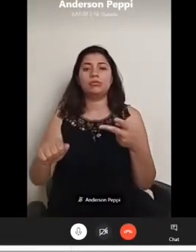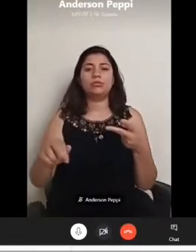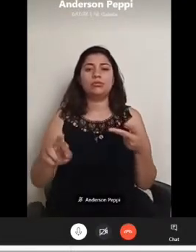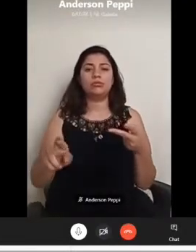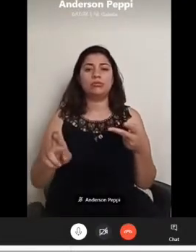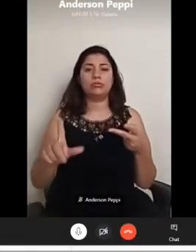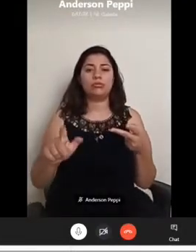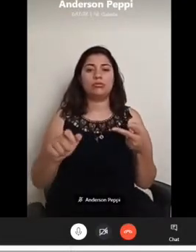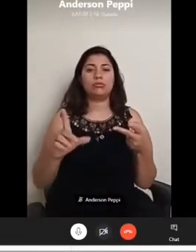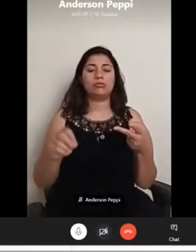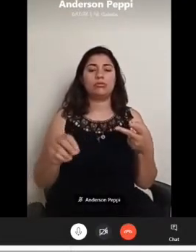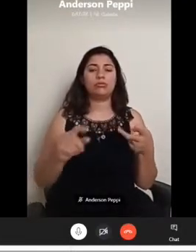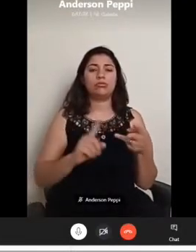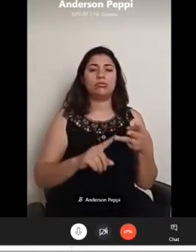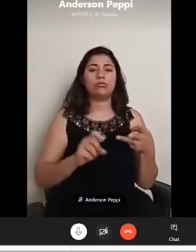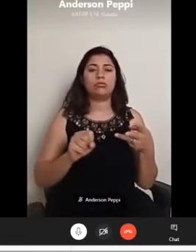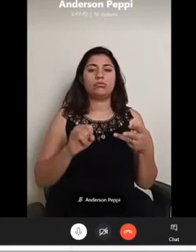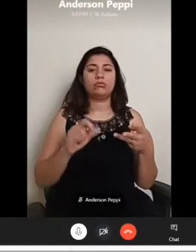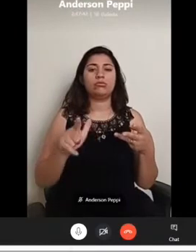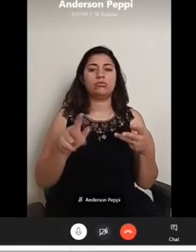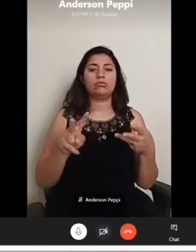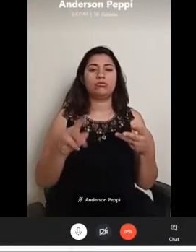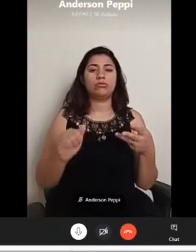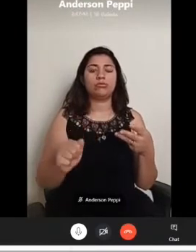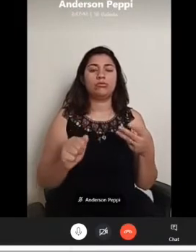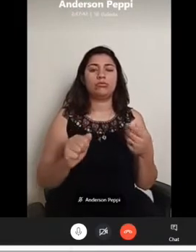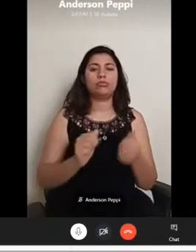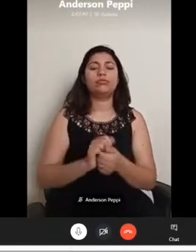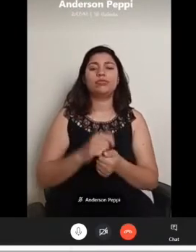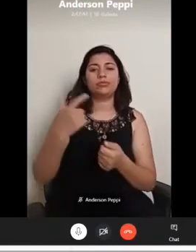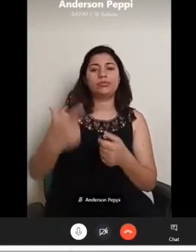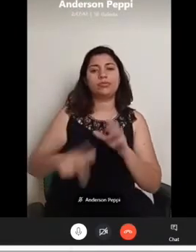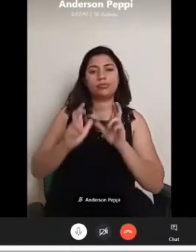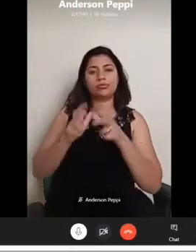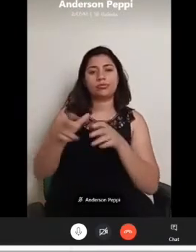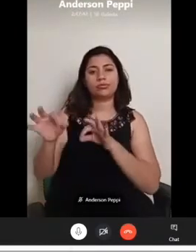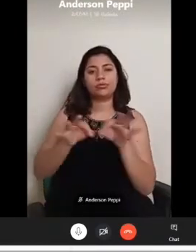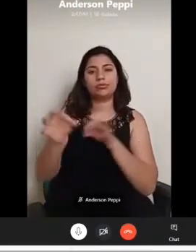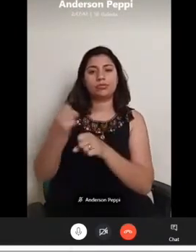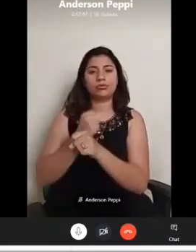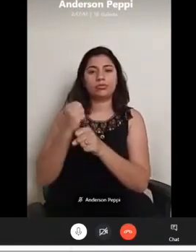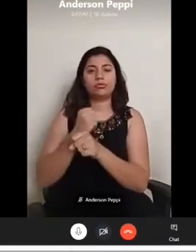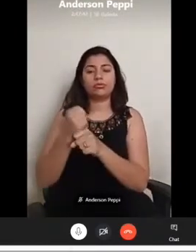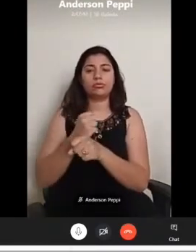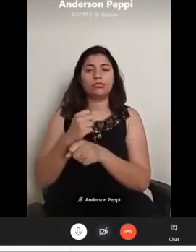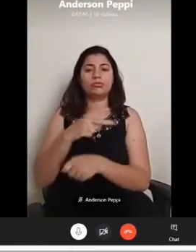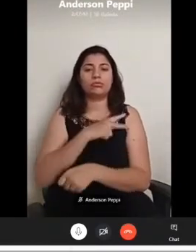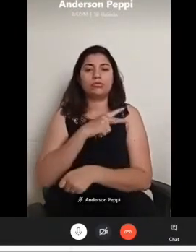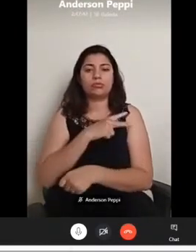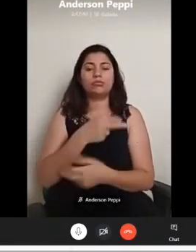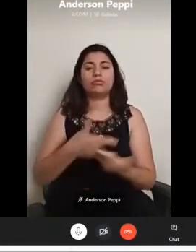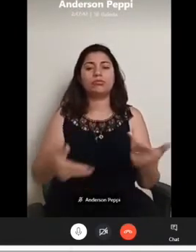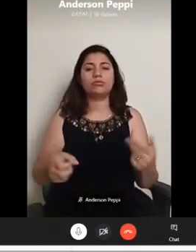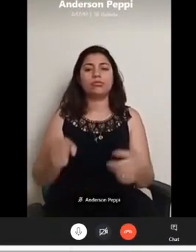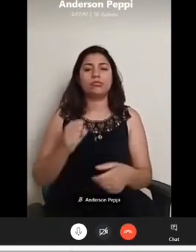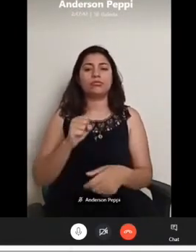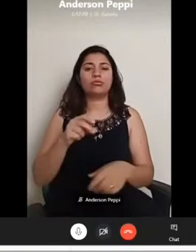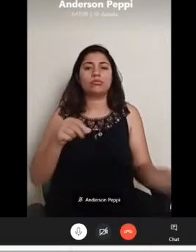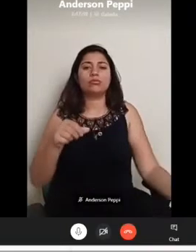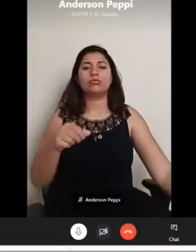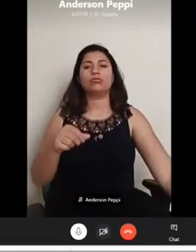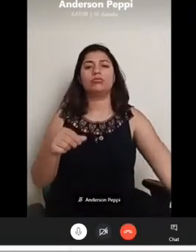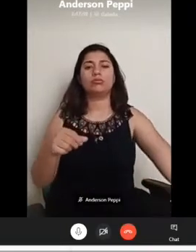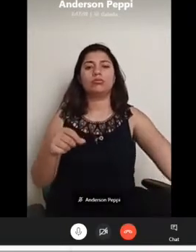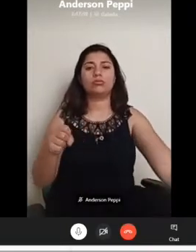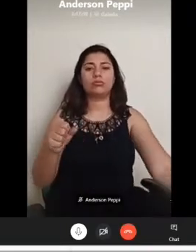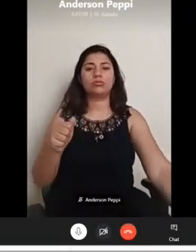Para a Terceira Comissão de Obras, Serviços Públicos, de Planejamento, Uso, Ocupação e